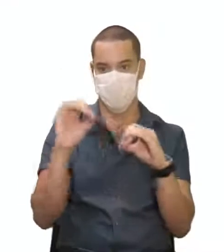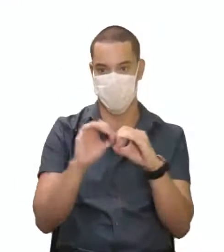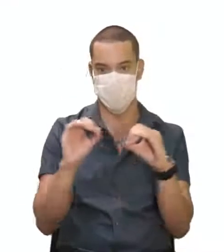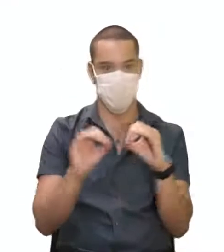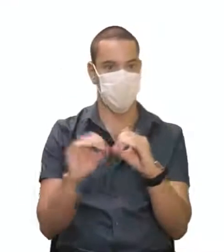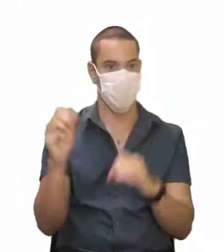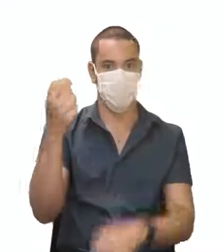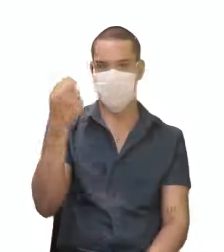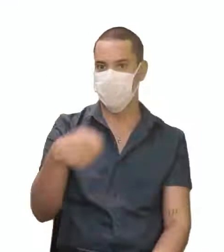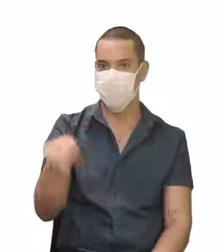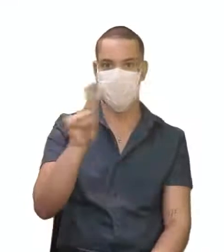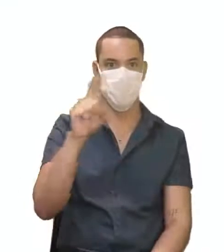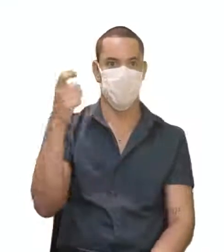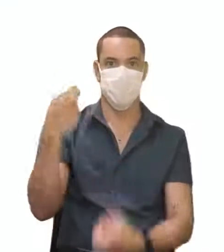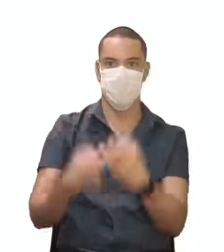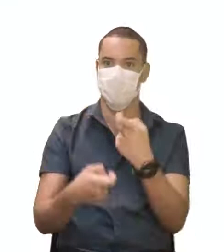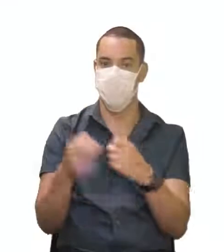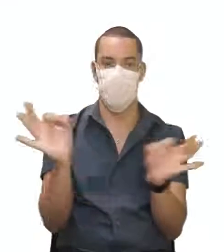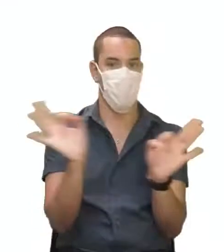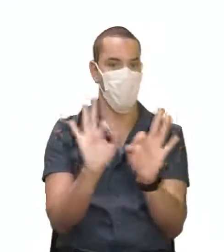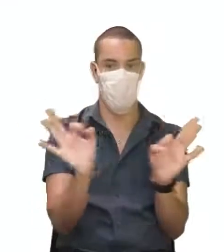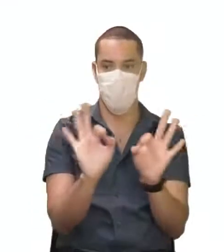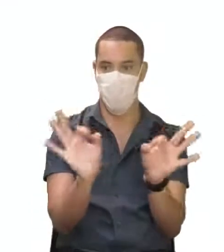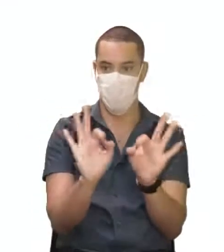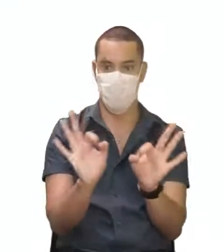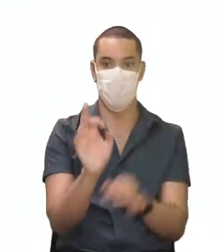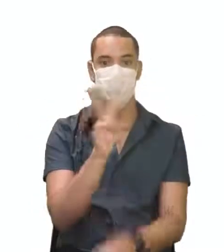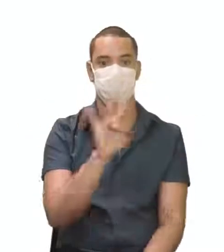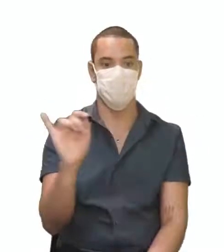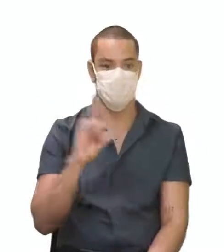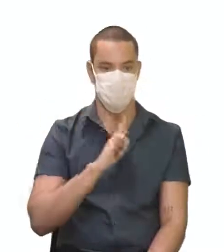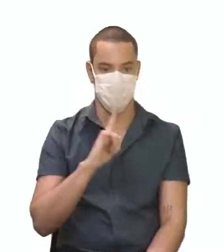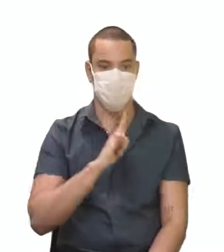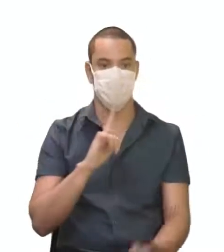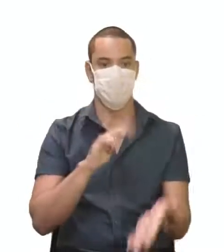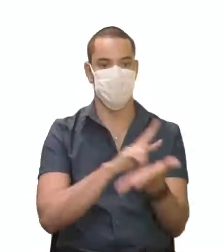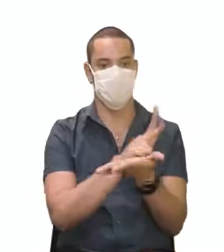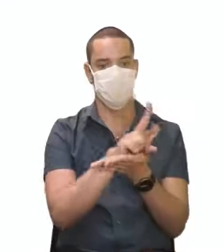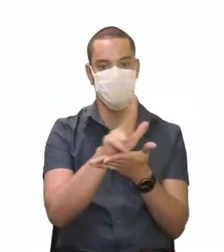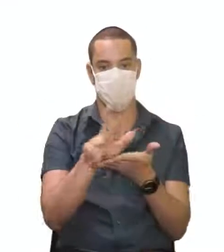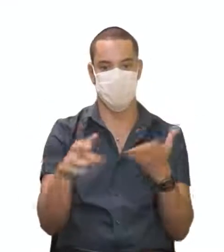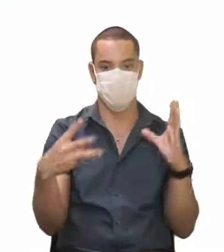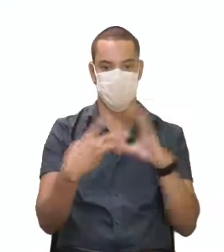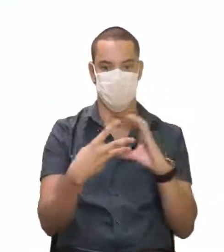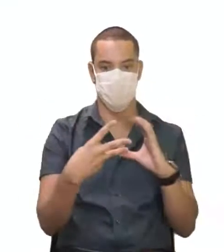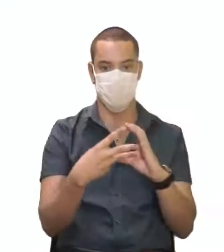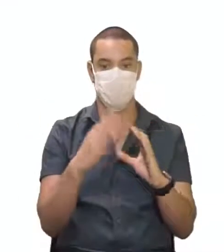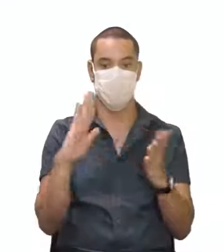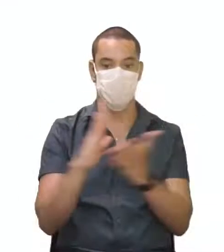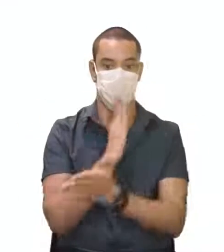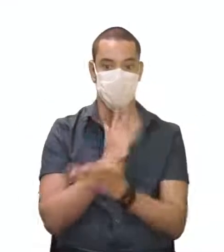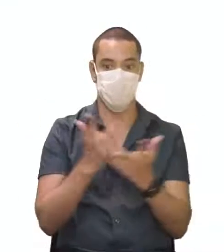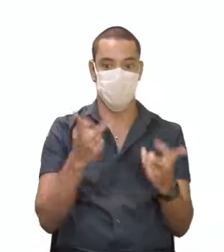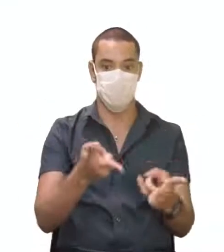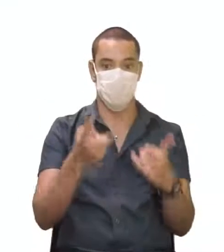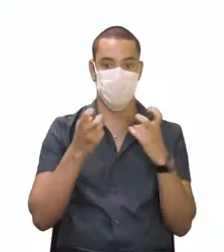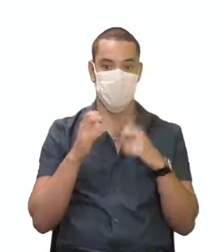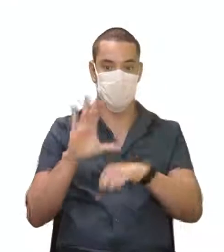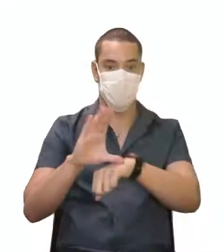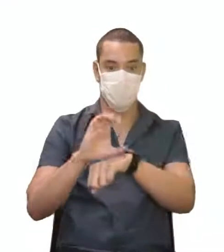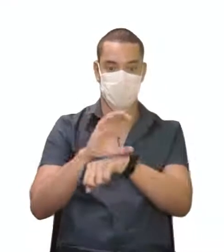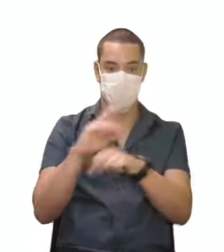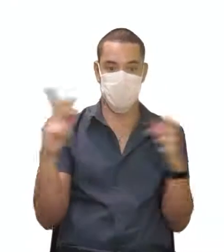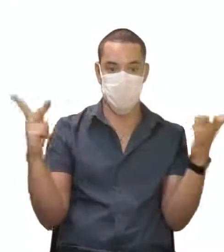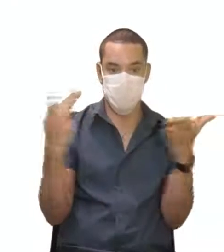assexuadamente, tá? Nós vamos ter nos organismos pluricelulares a reparação de tecidos que são